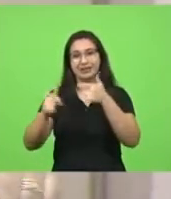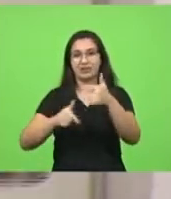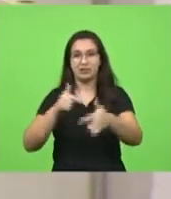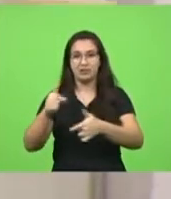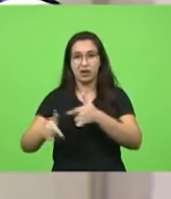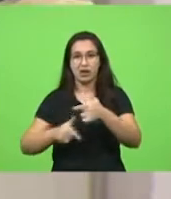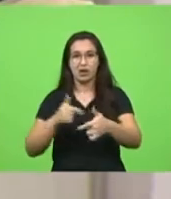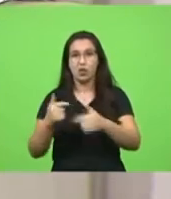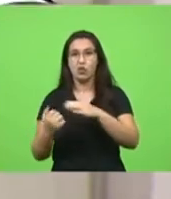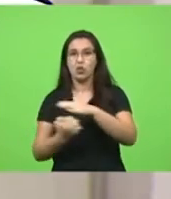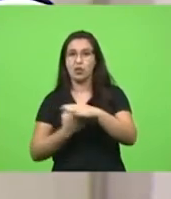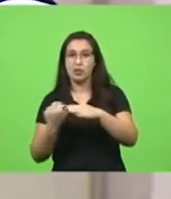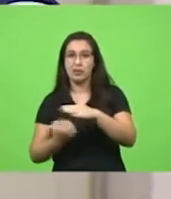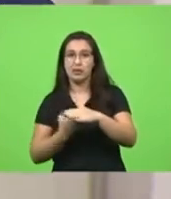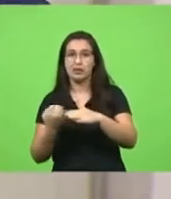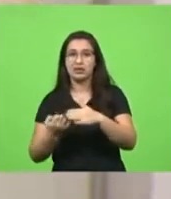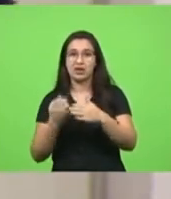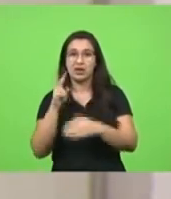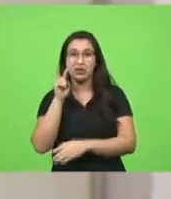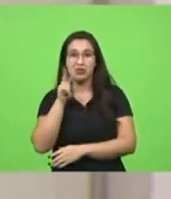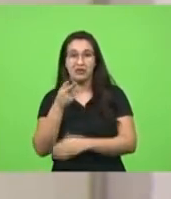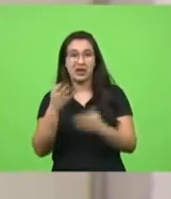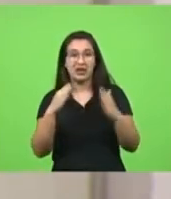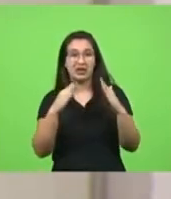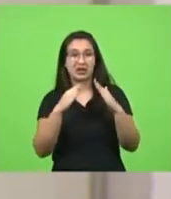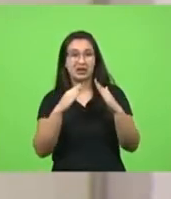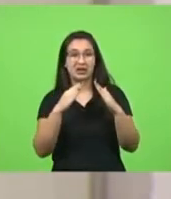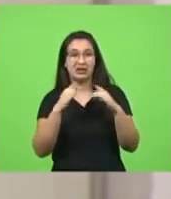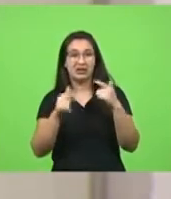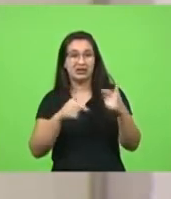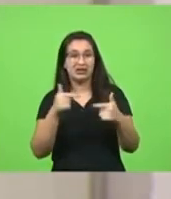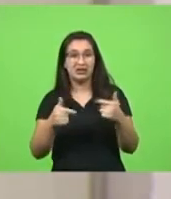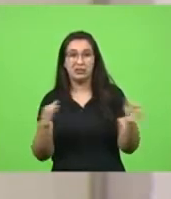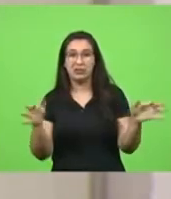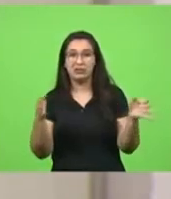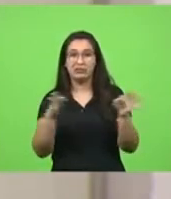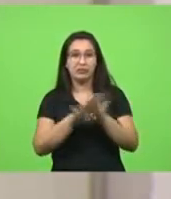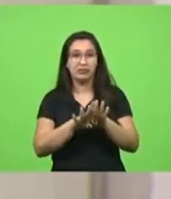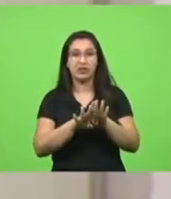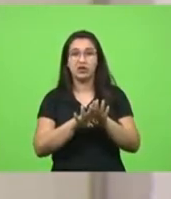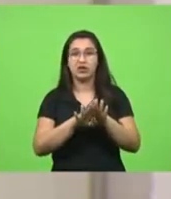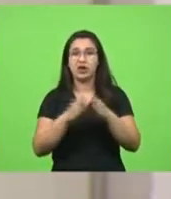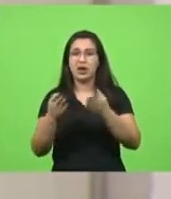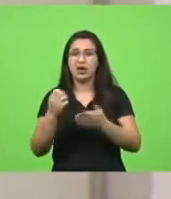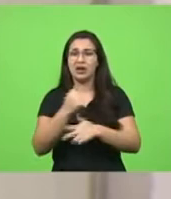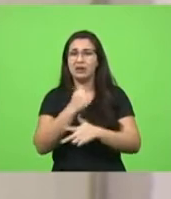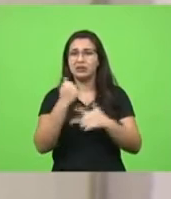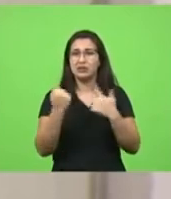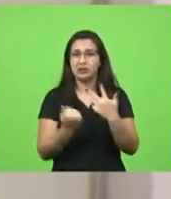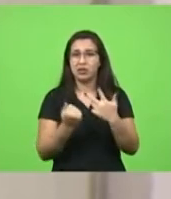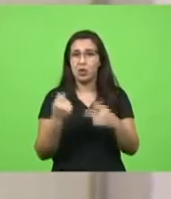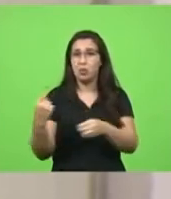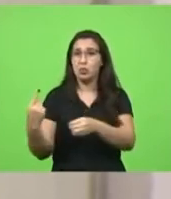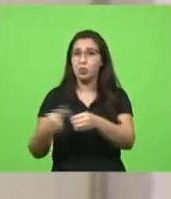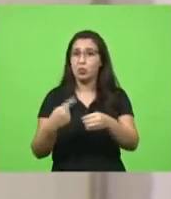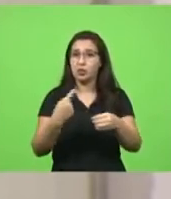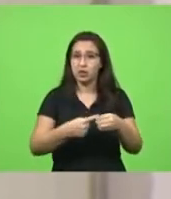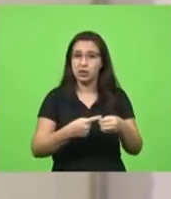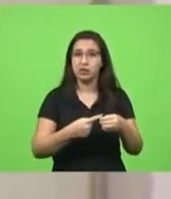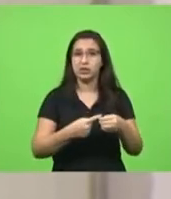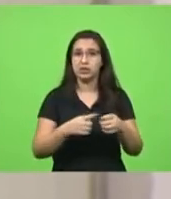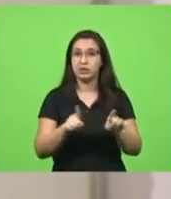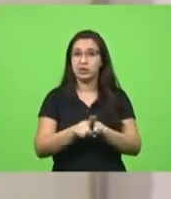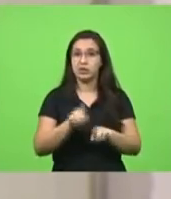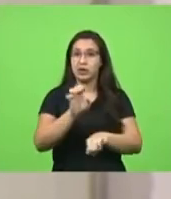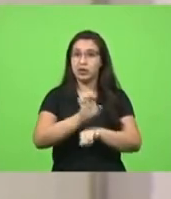é o empresário que vê o seu estabelecimento fechado, é o desempregado. O poder público, os municípios e o